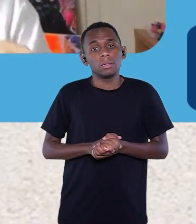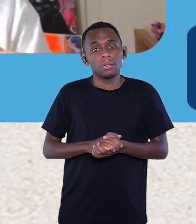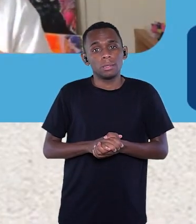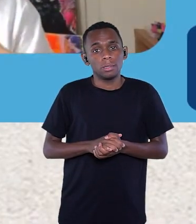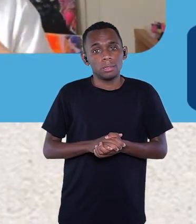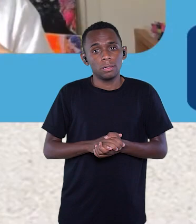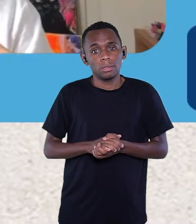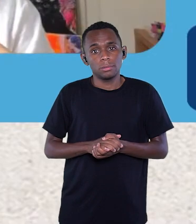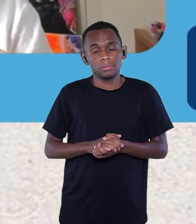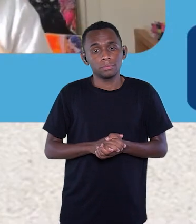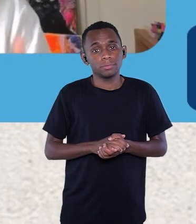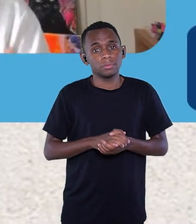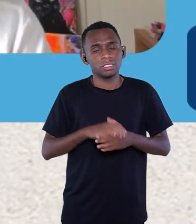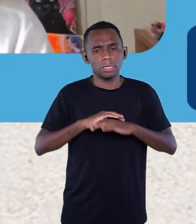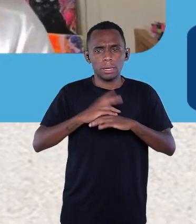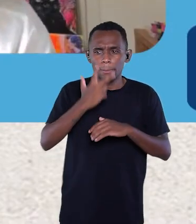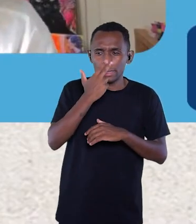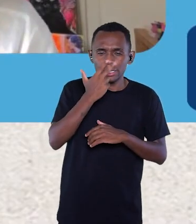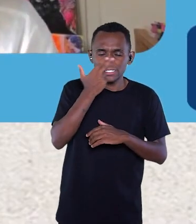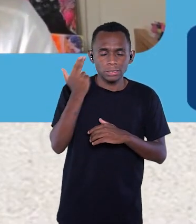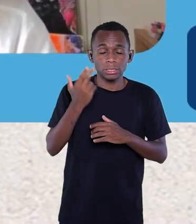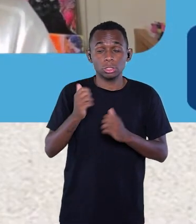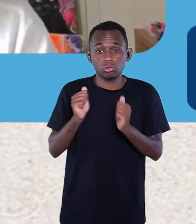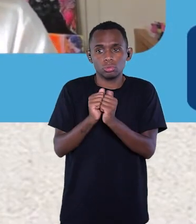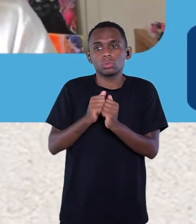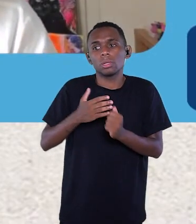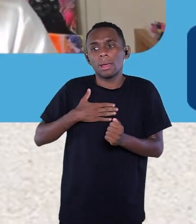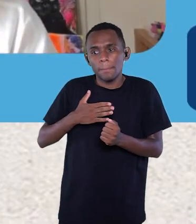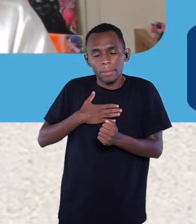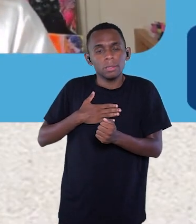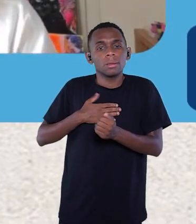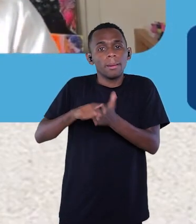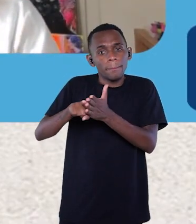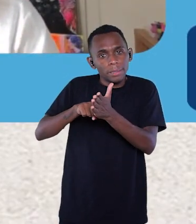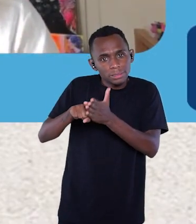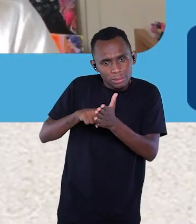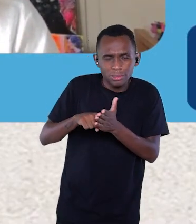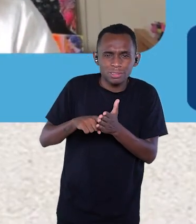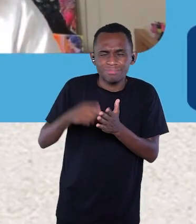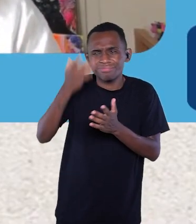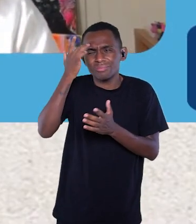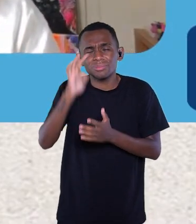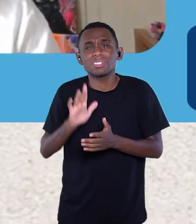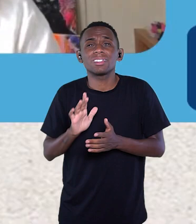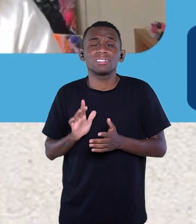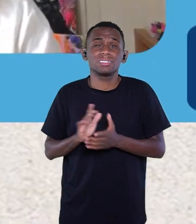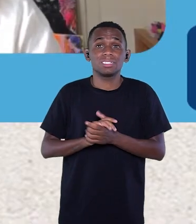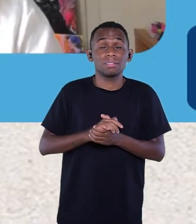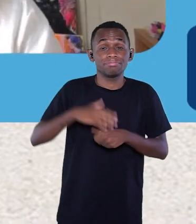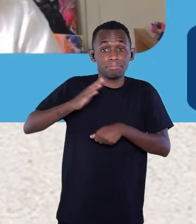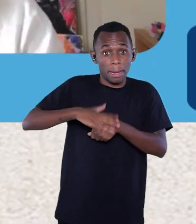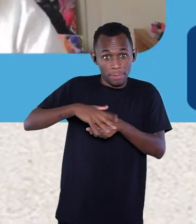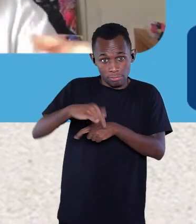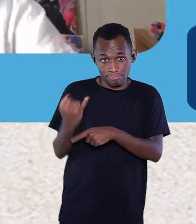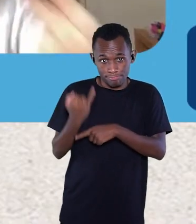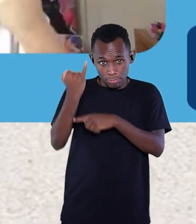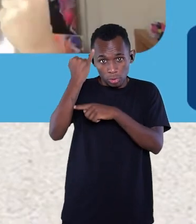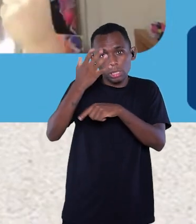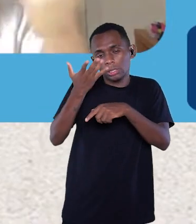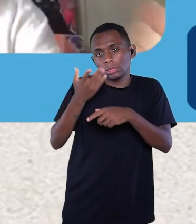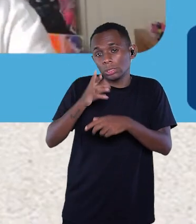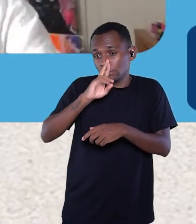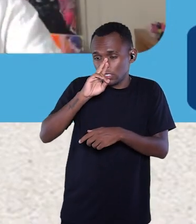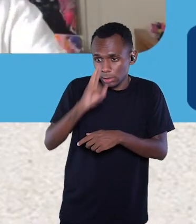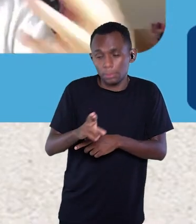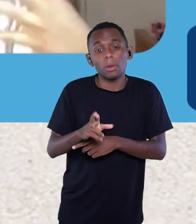que veio junto um pouco com a minha pesquisa. Assim. Eu não sei se assim, para mim é muito importante dar